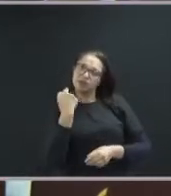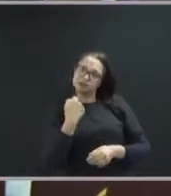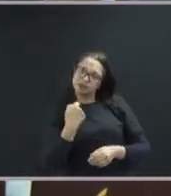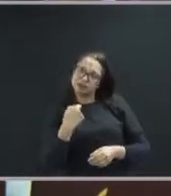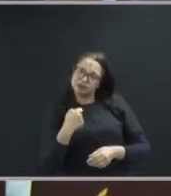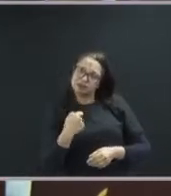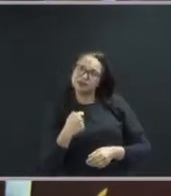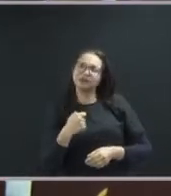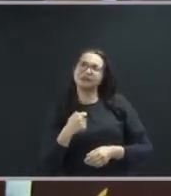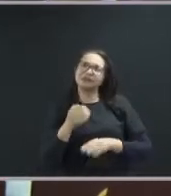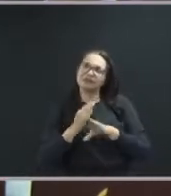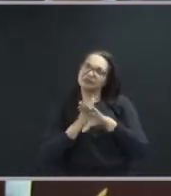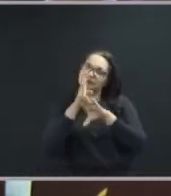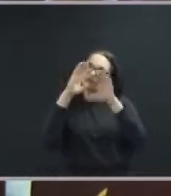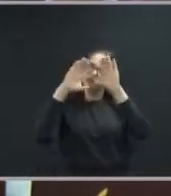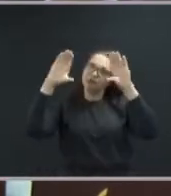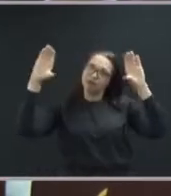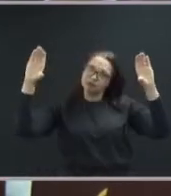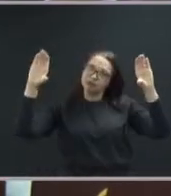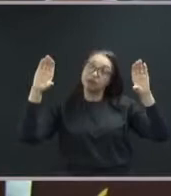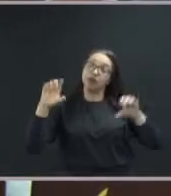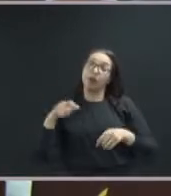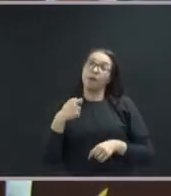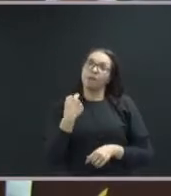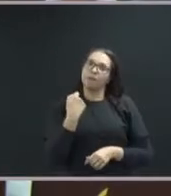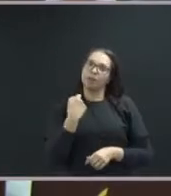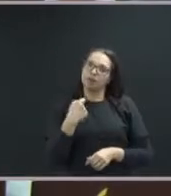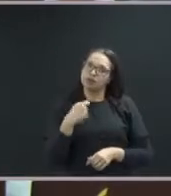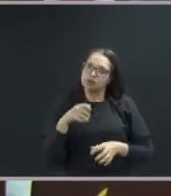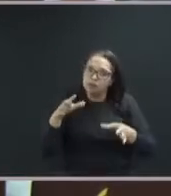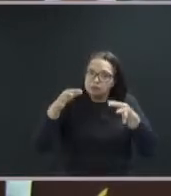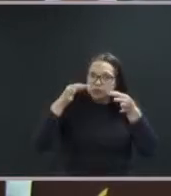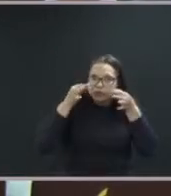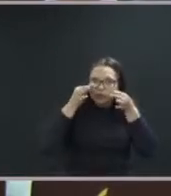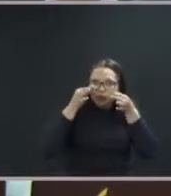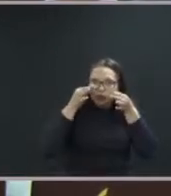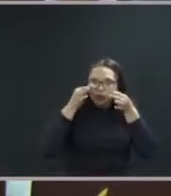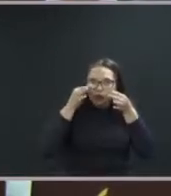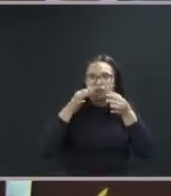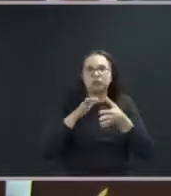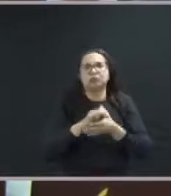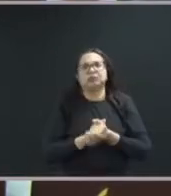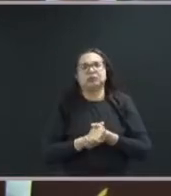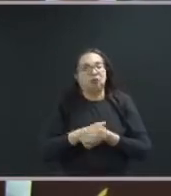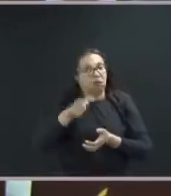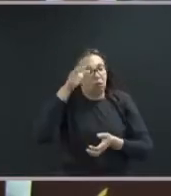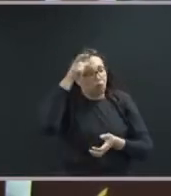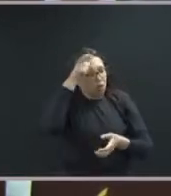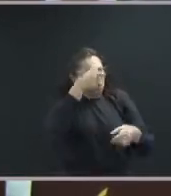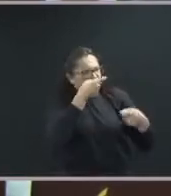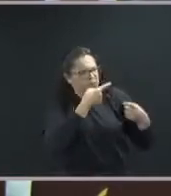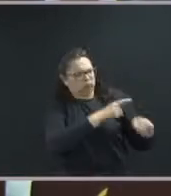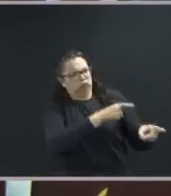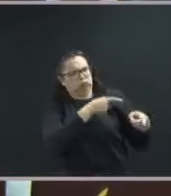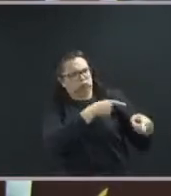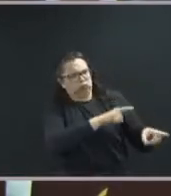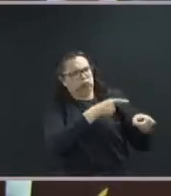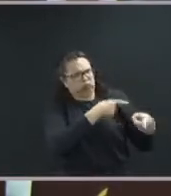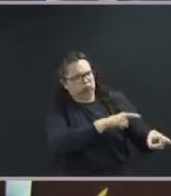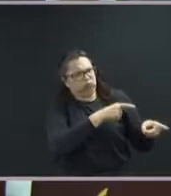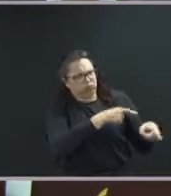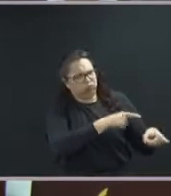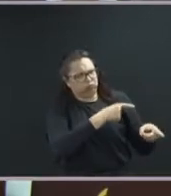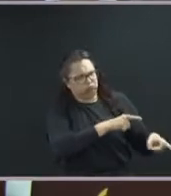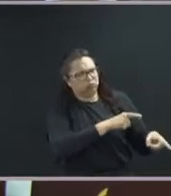E se você não vigiar, eles roubam a tua fé. Por isso que a Bíblia diz, batalhai pela fé que uma vez